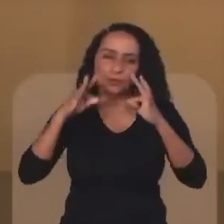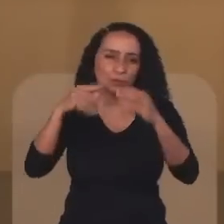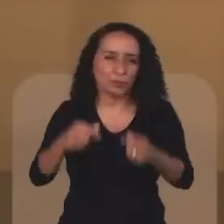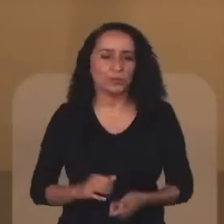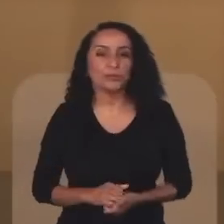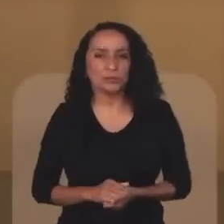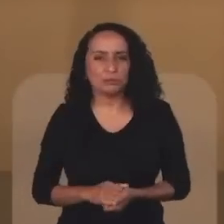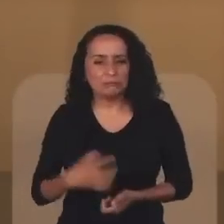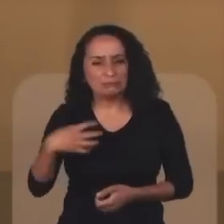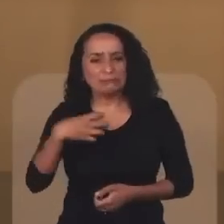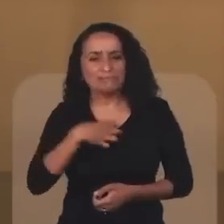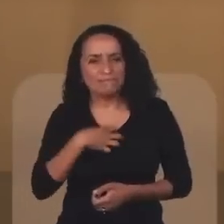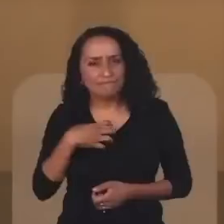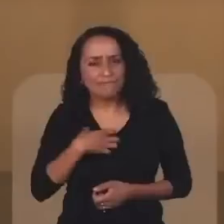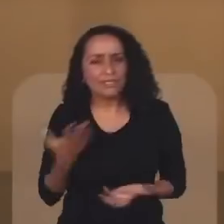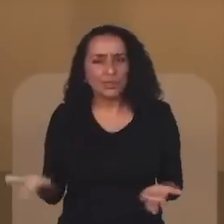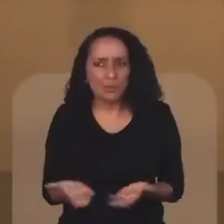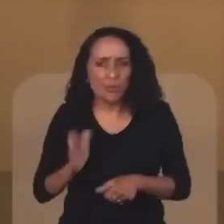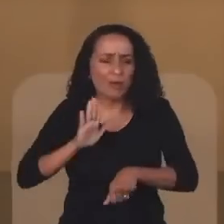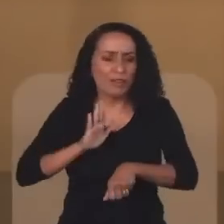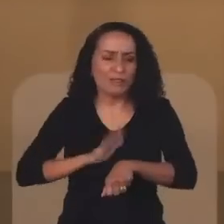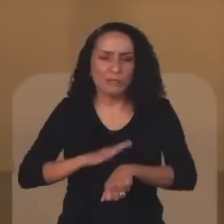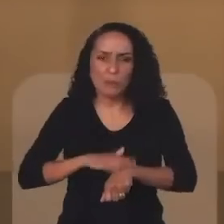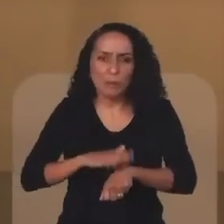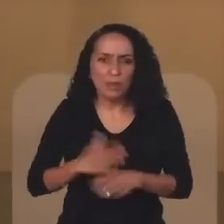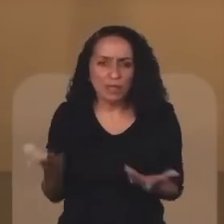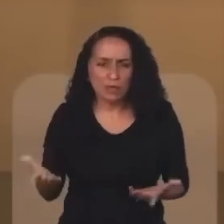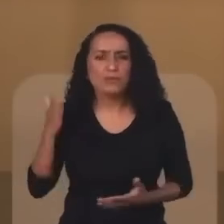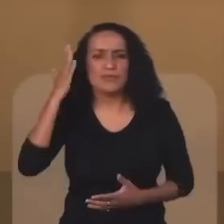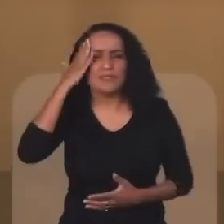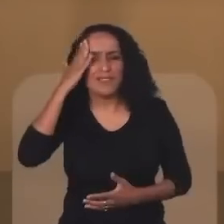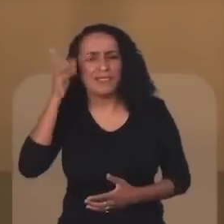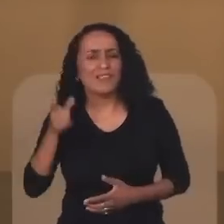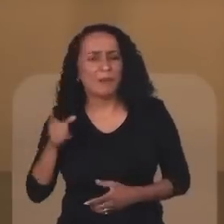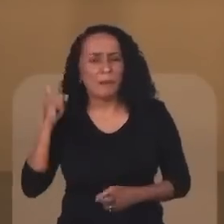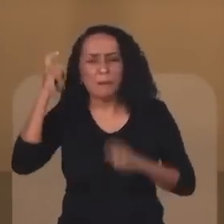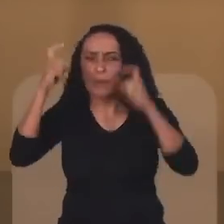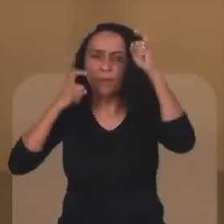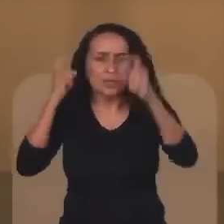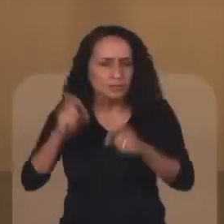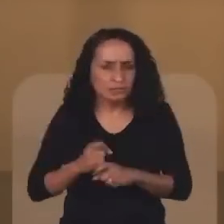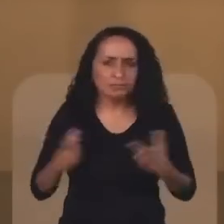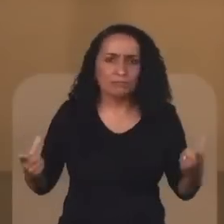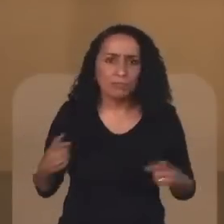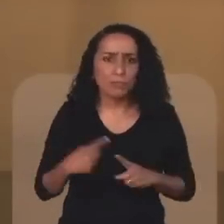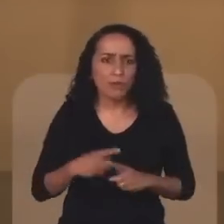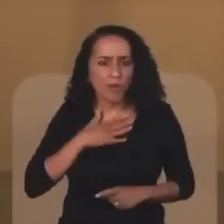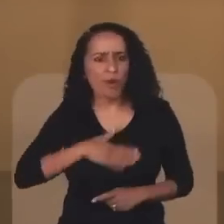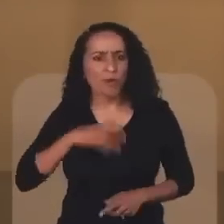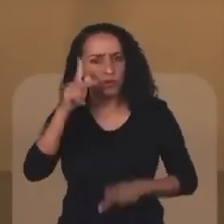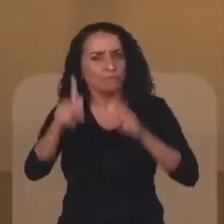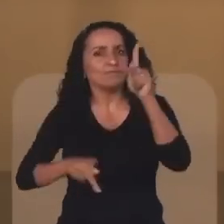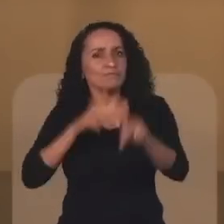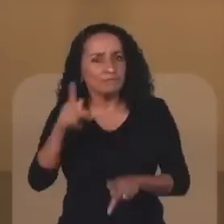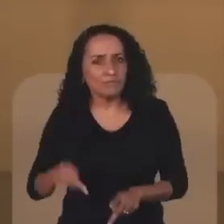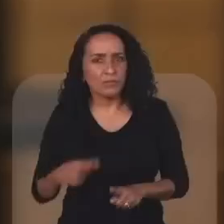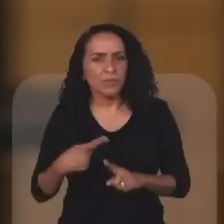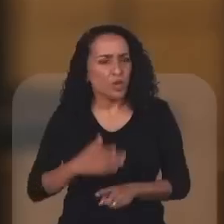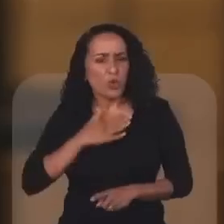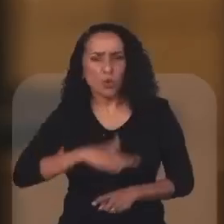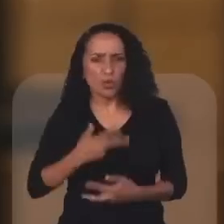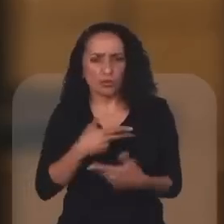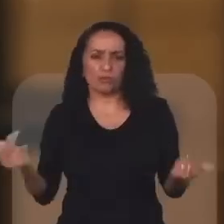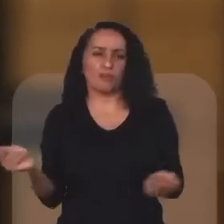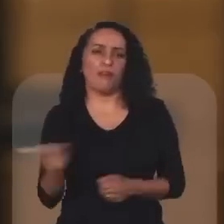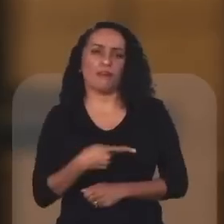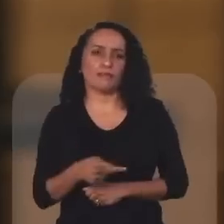mundo. Ele sente esse momento aí, que eu sei que a preocupação dele é muito grande, porque ele gosta do povo. Porque